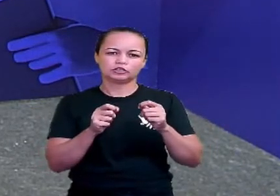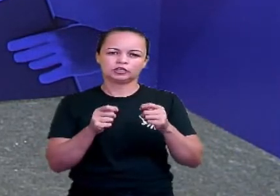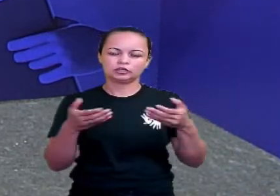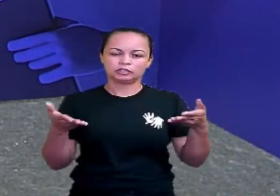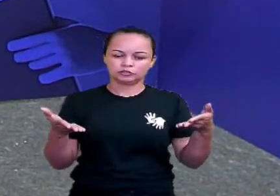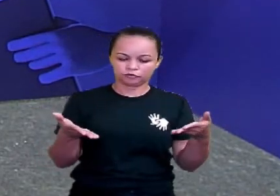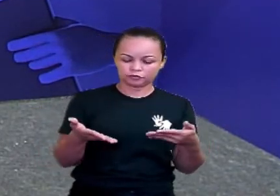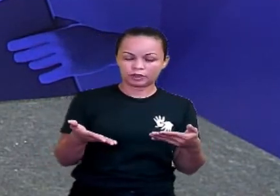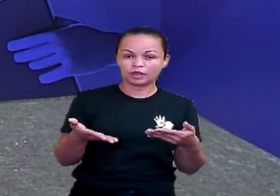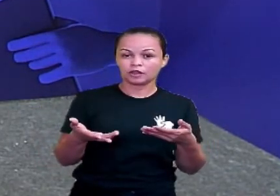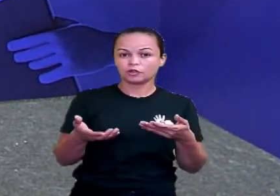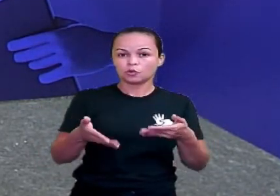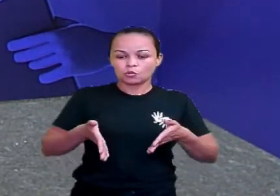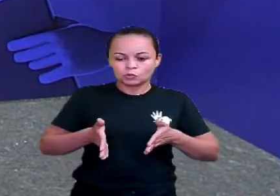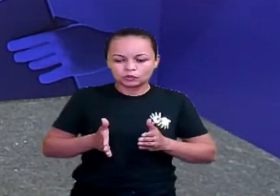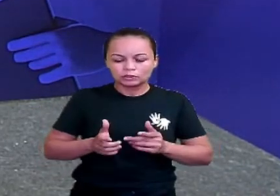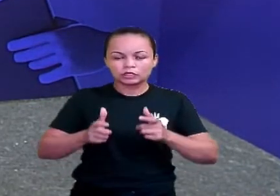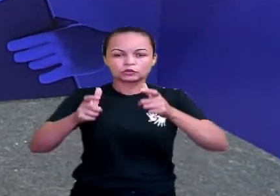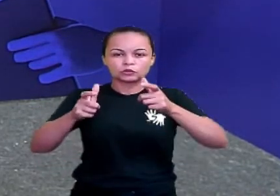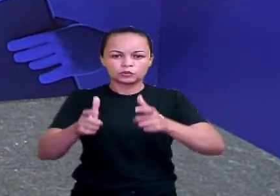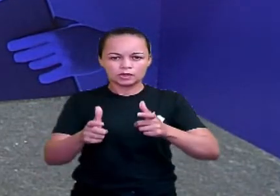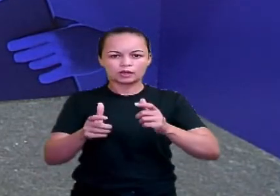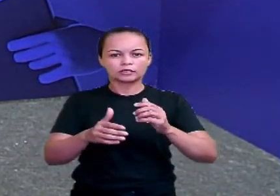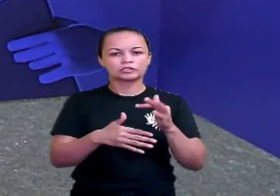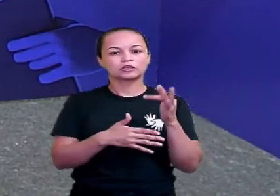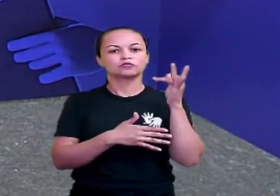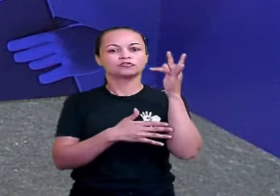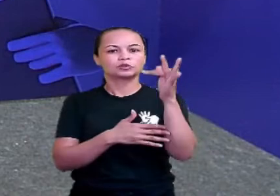e para onde a gente quer chegar. Tá certo?